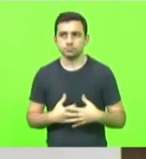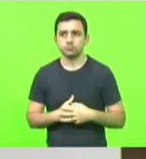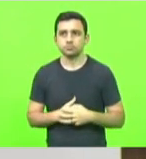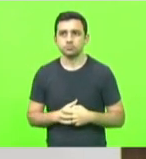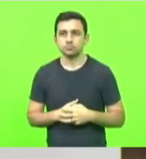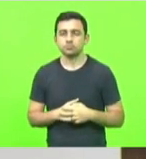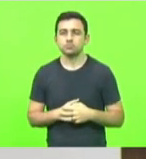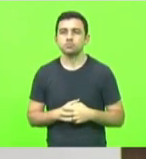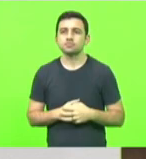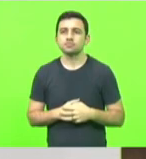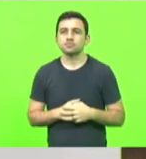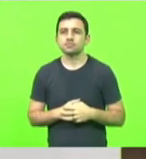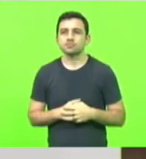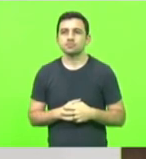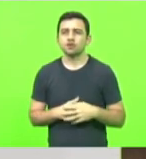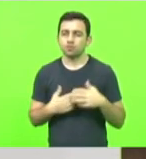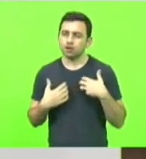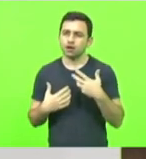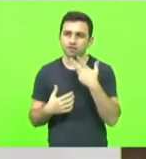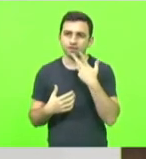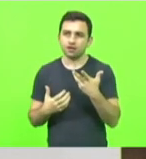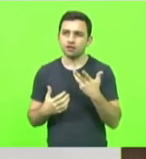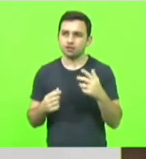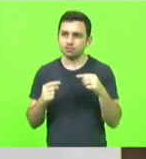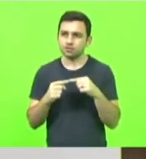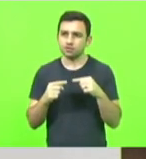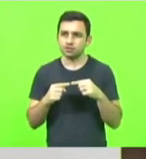eles que eu quero falar, deputado Felipe Estevão.